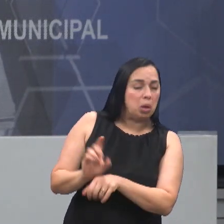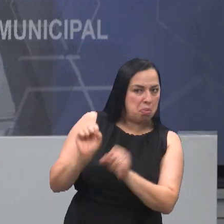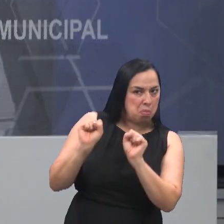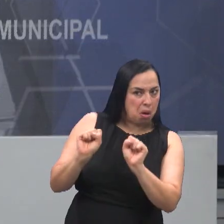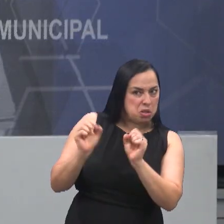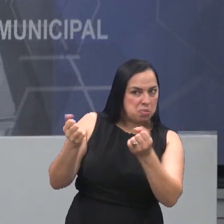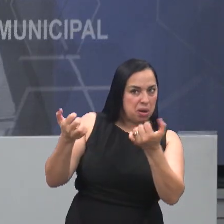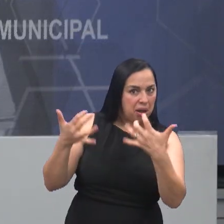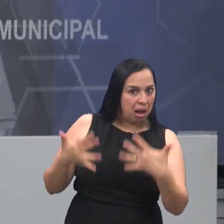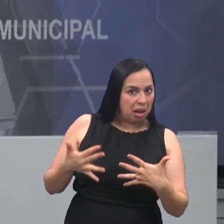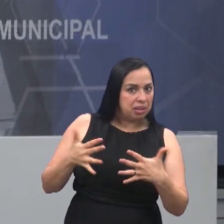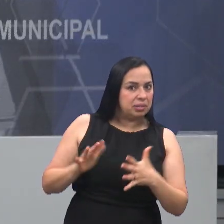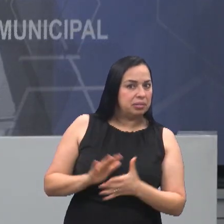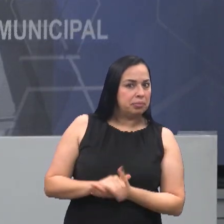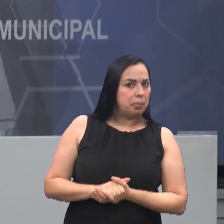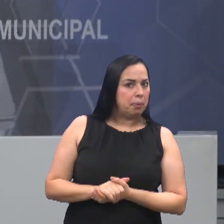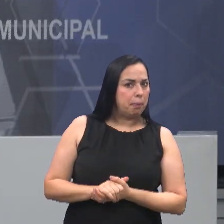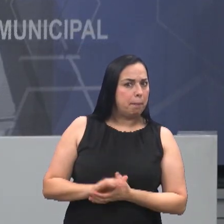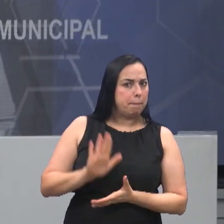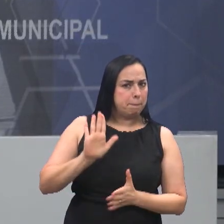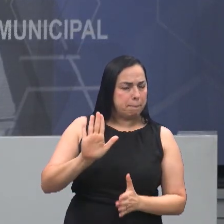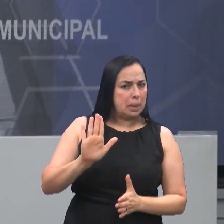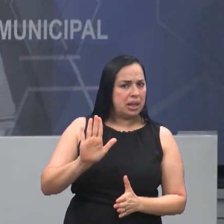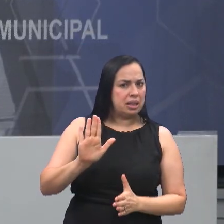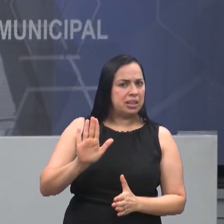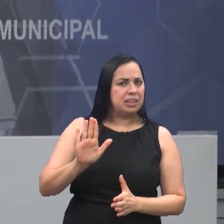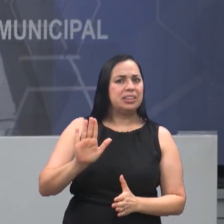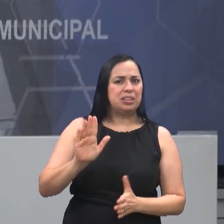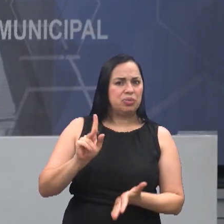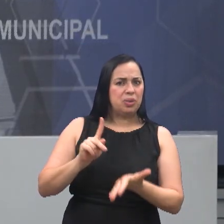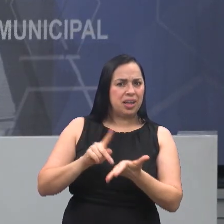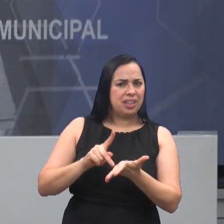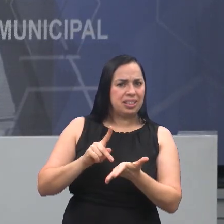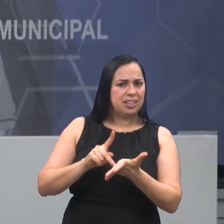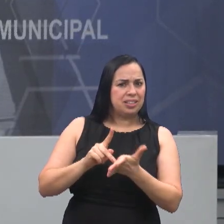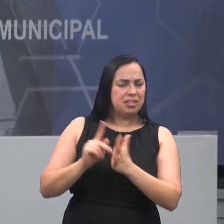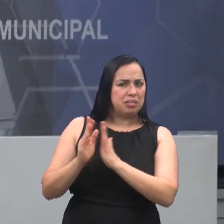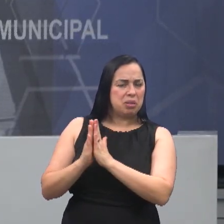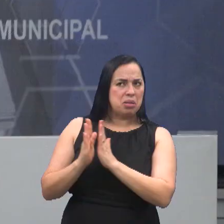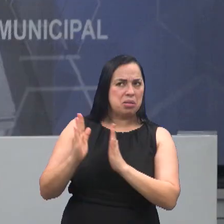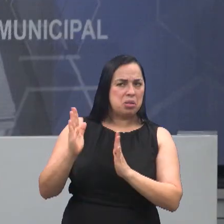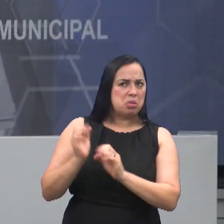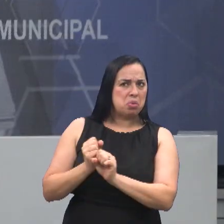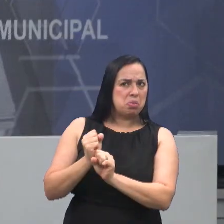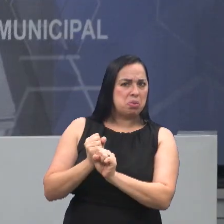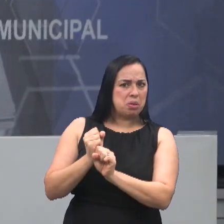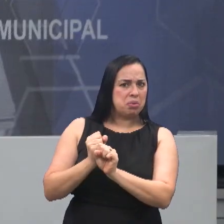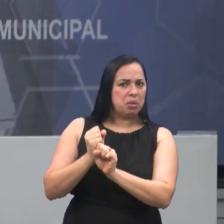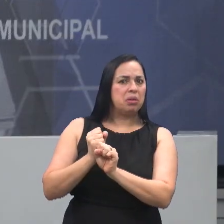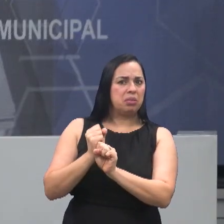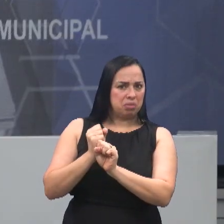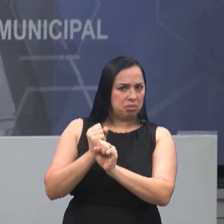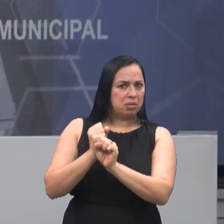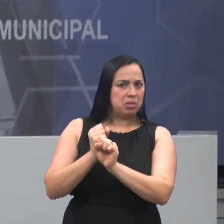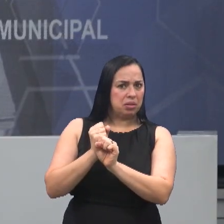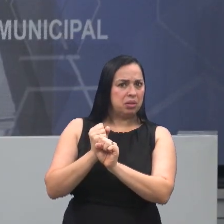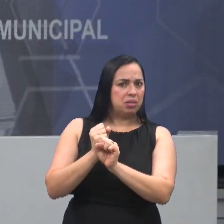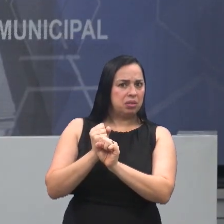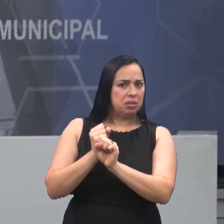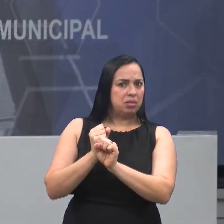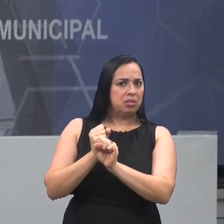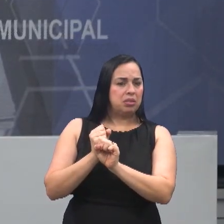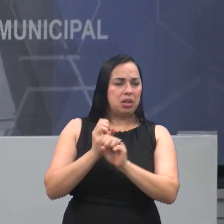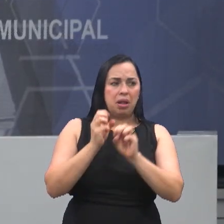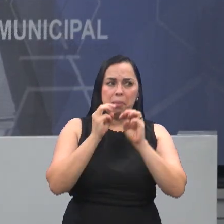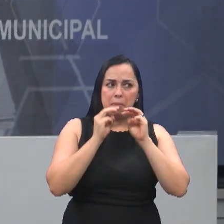gente, mas é um veículo de comunicação que, inclusive, durante os últimos anos, recebeu verba de publicidade